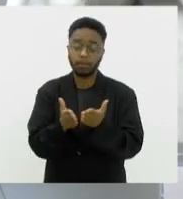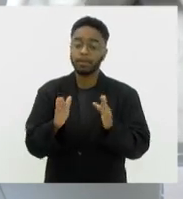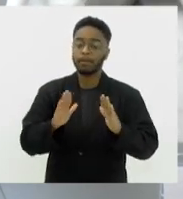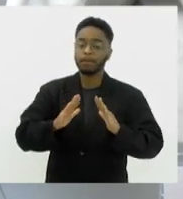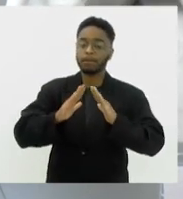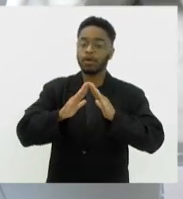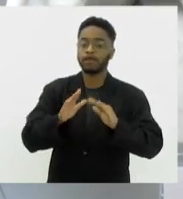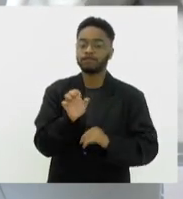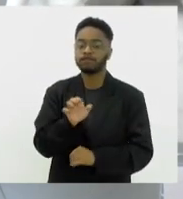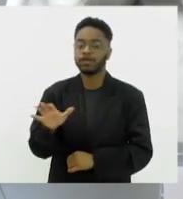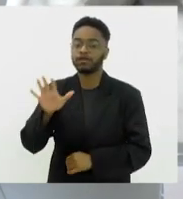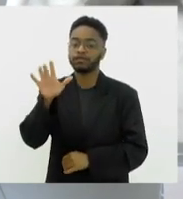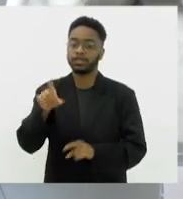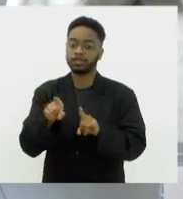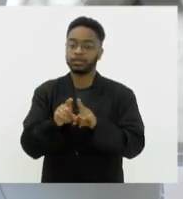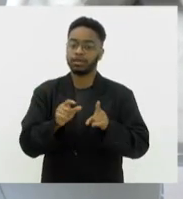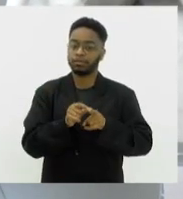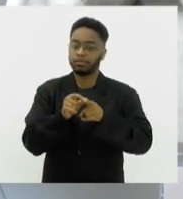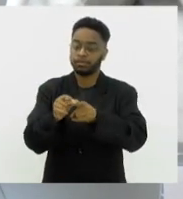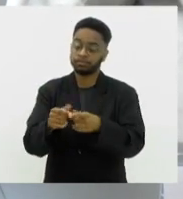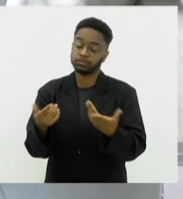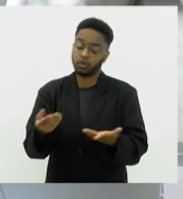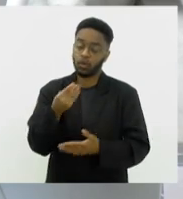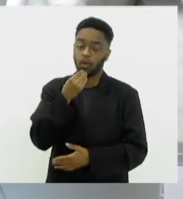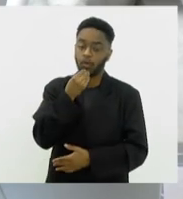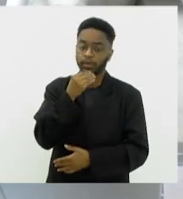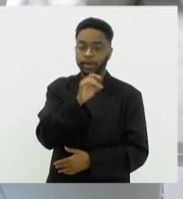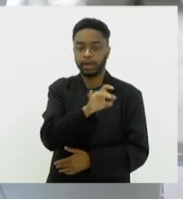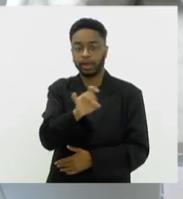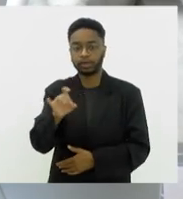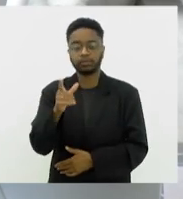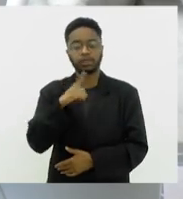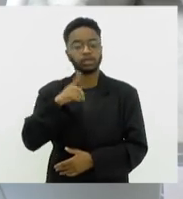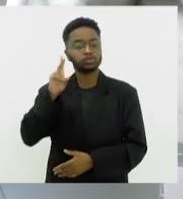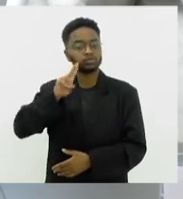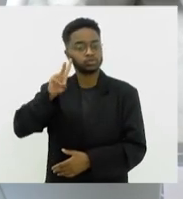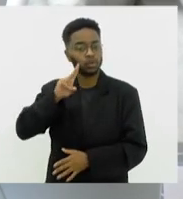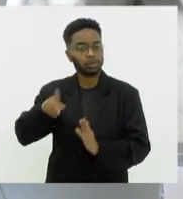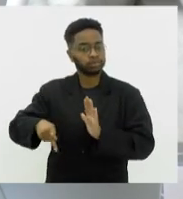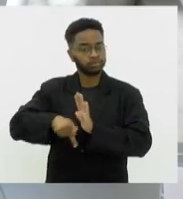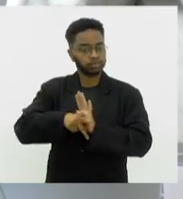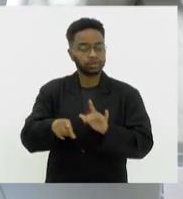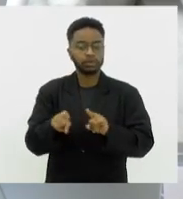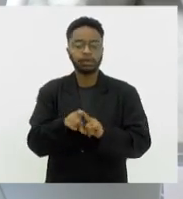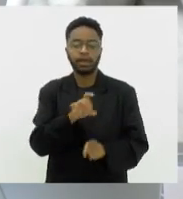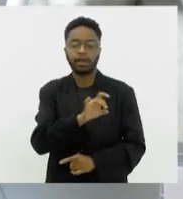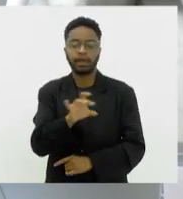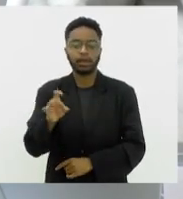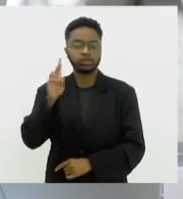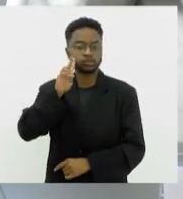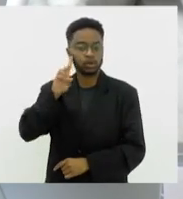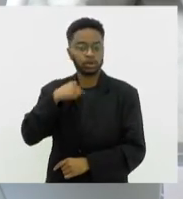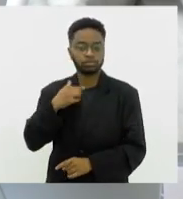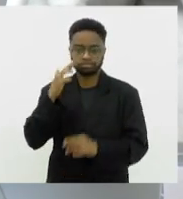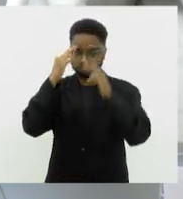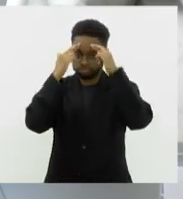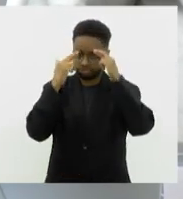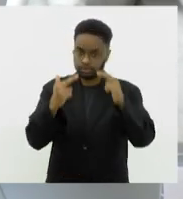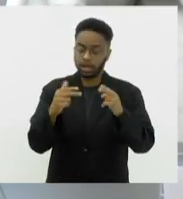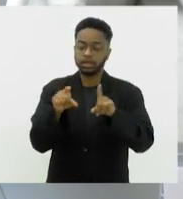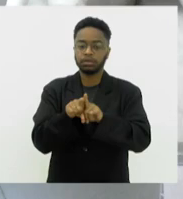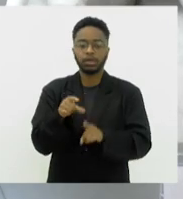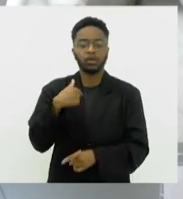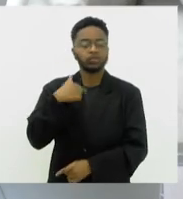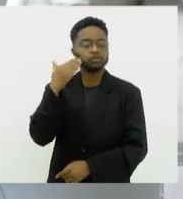obviamente cada um aqui cada um de nós tem a sua história e cada história aqui eu respeito e sei o